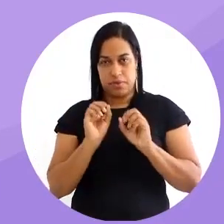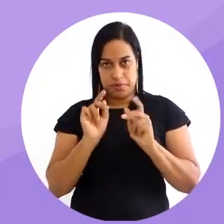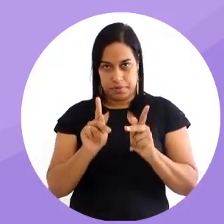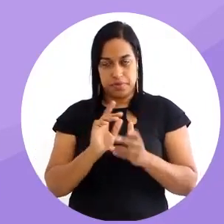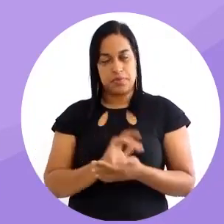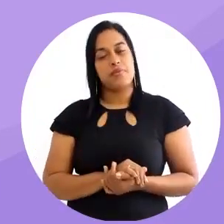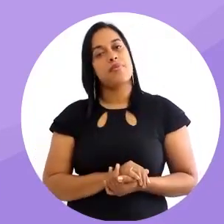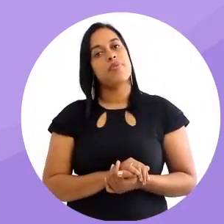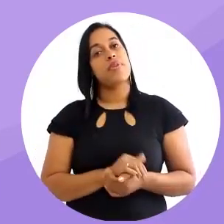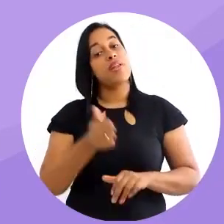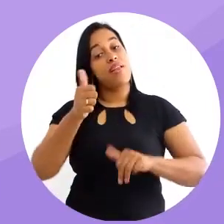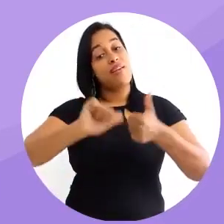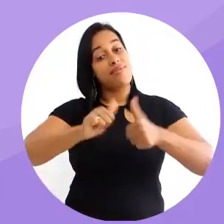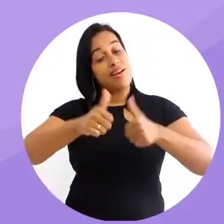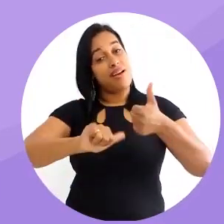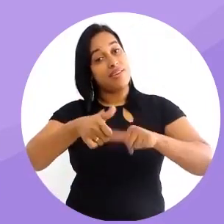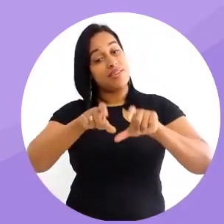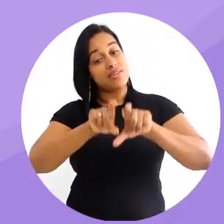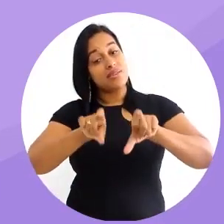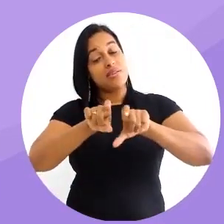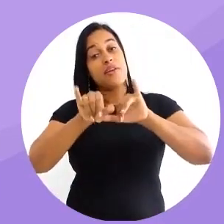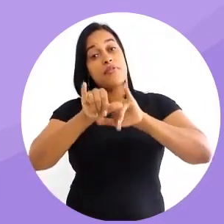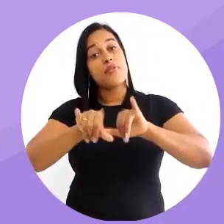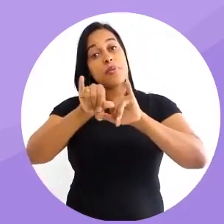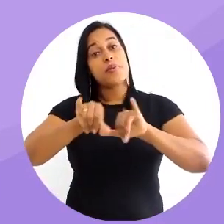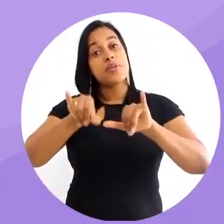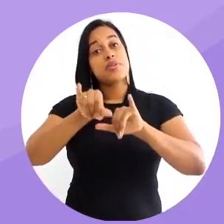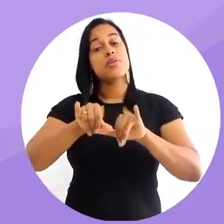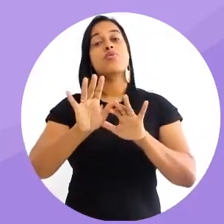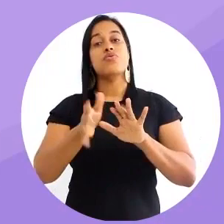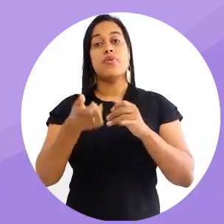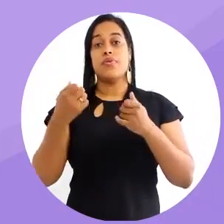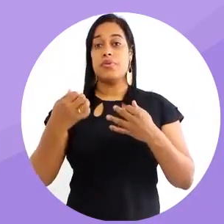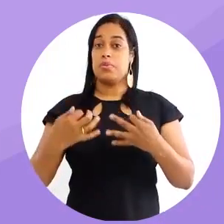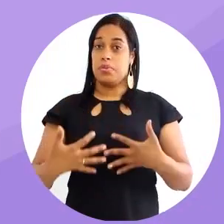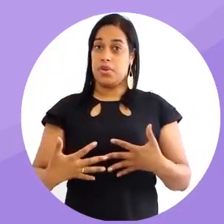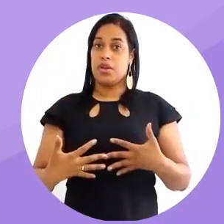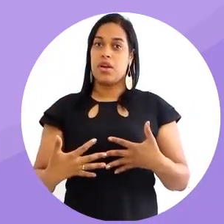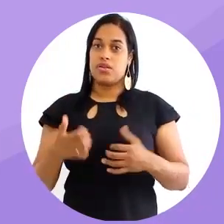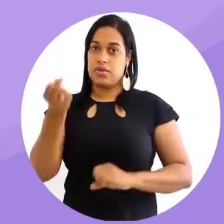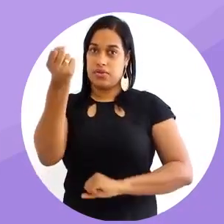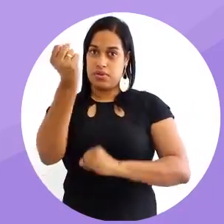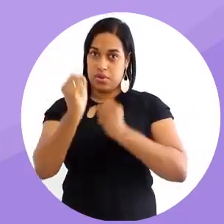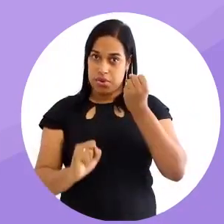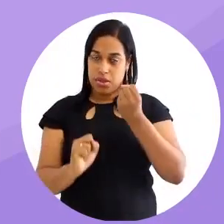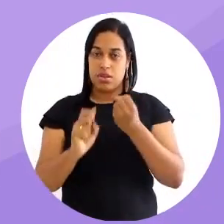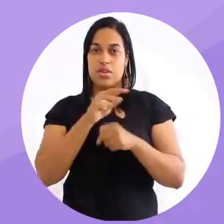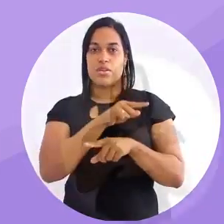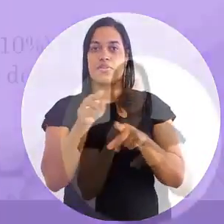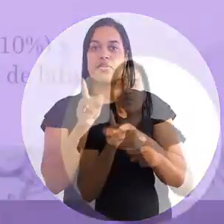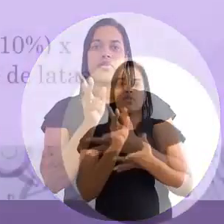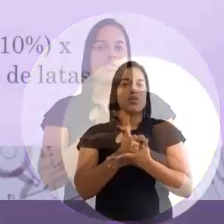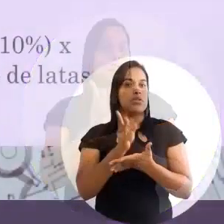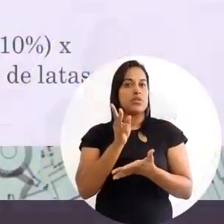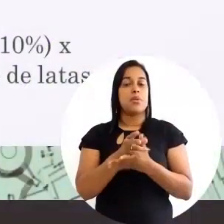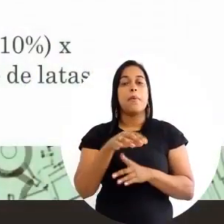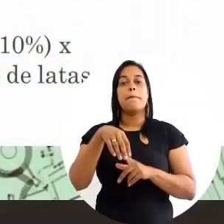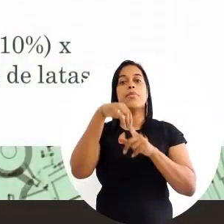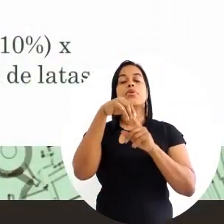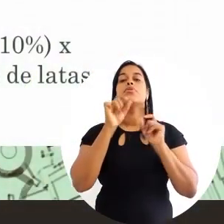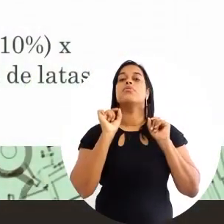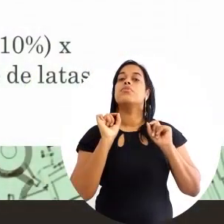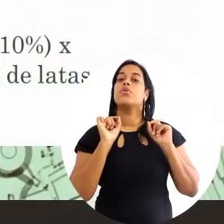tá? Então, com base na análise do rótulo, que a informação vem sendo dada de acordo com o fabricante, você vai seguir o